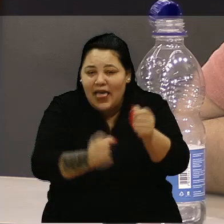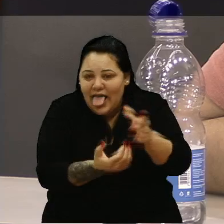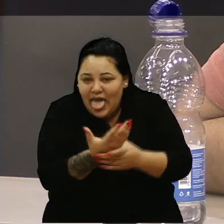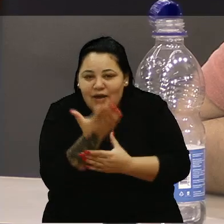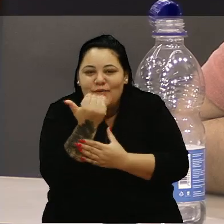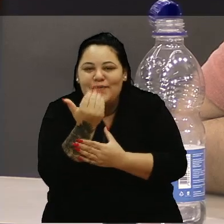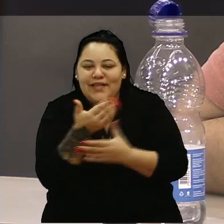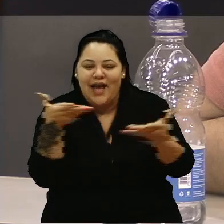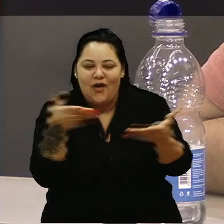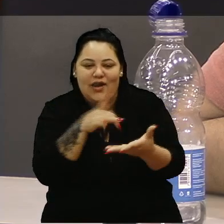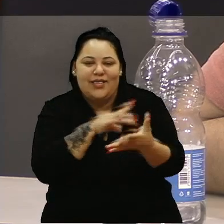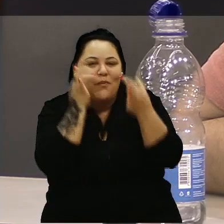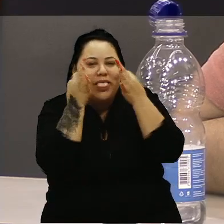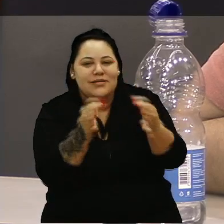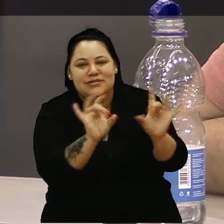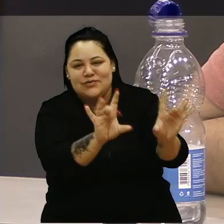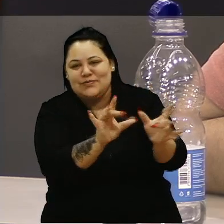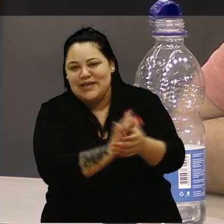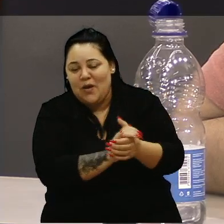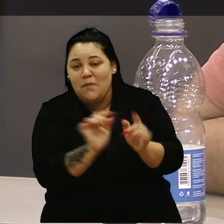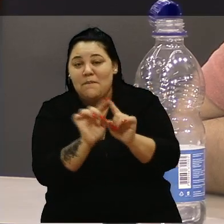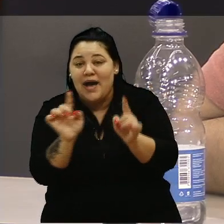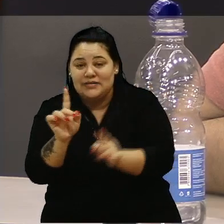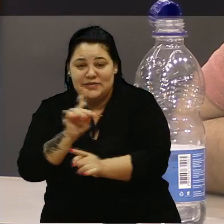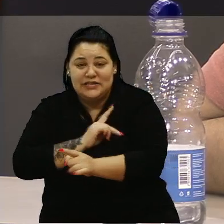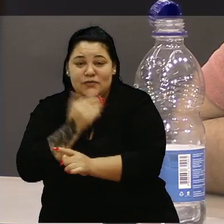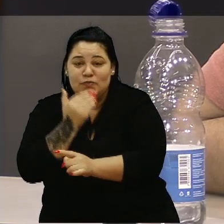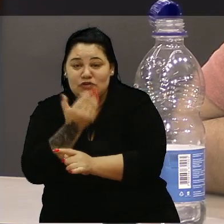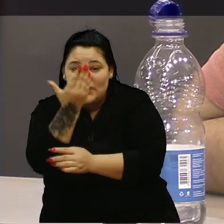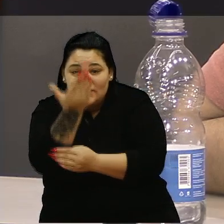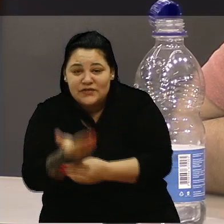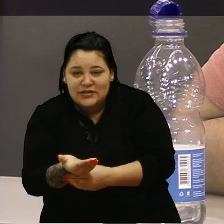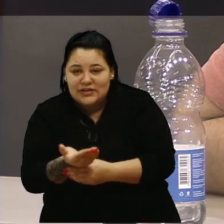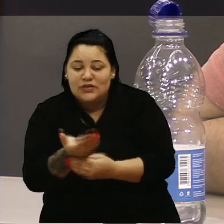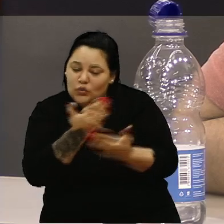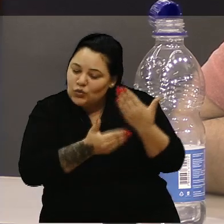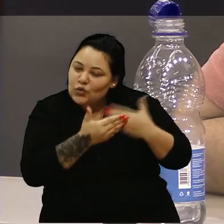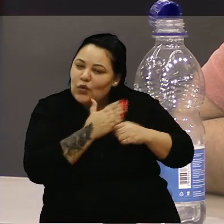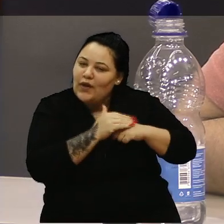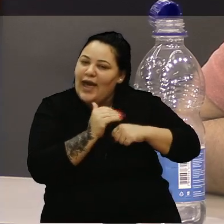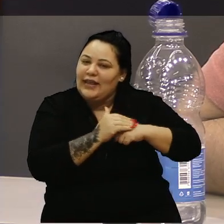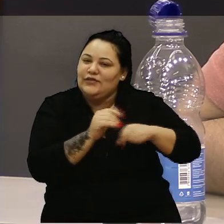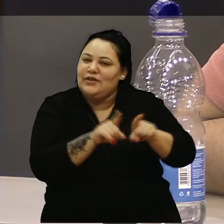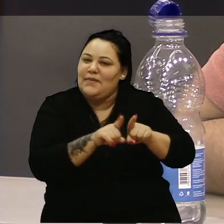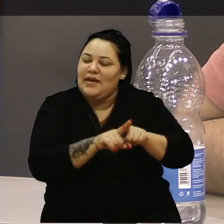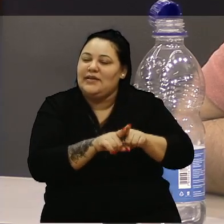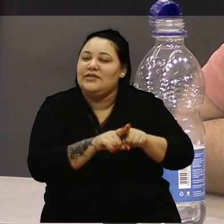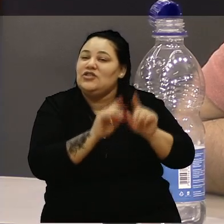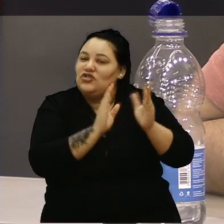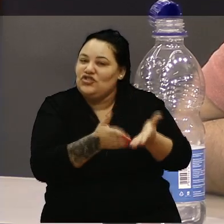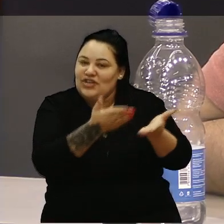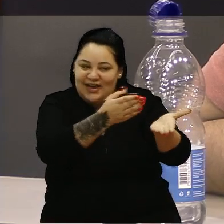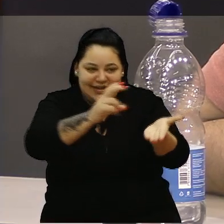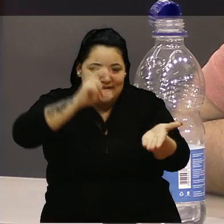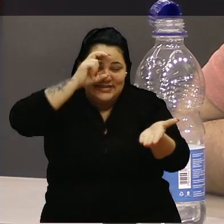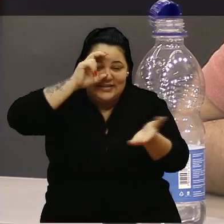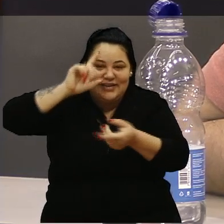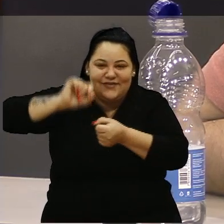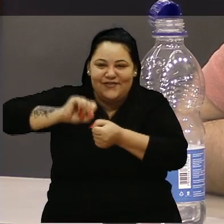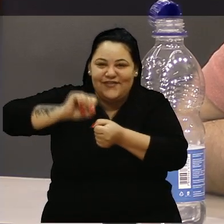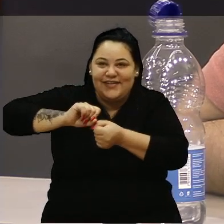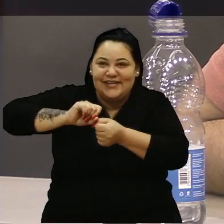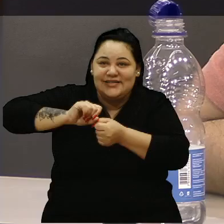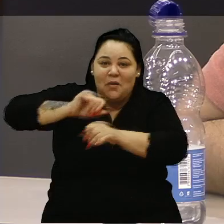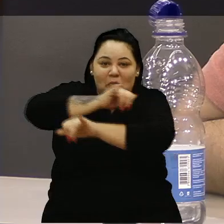sendo vistos. Mas, presidente, eu peço ao senhor, com toda a gentileza, se o senhor, já que a Sandra fez tanta propaganda